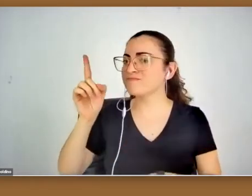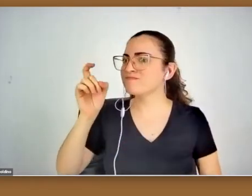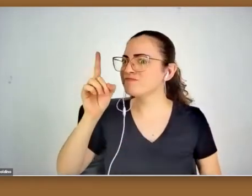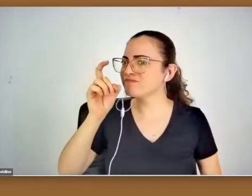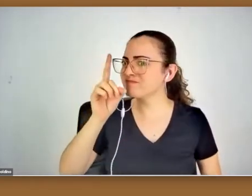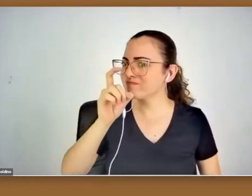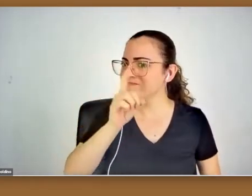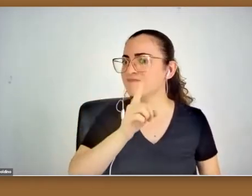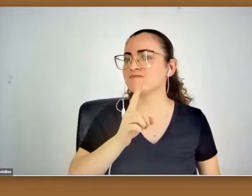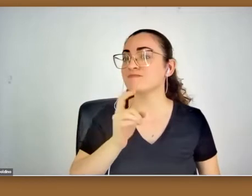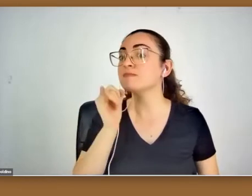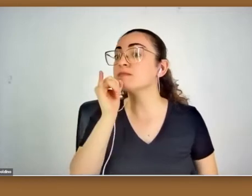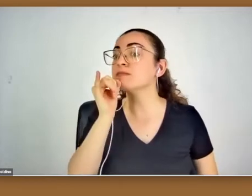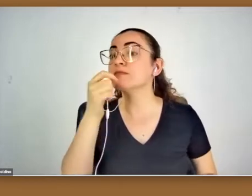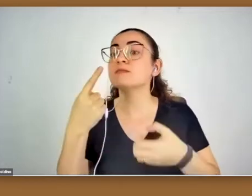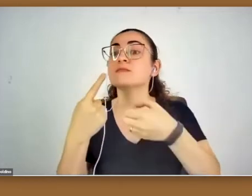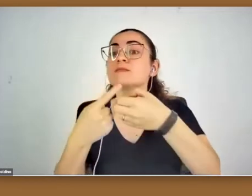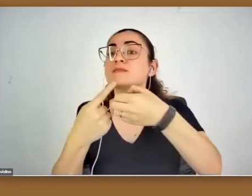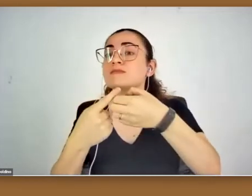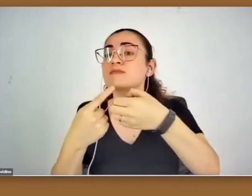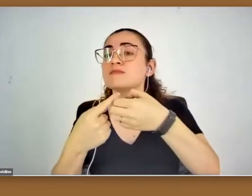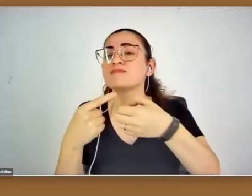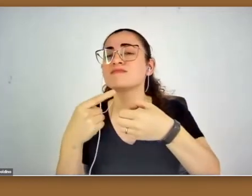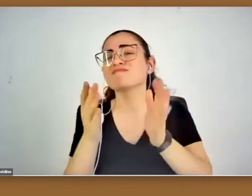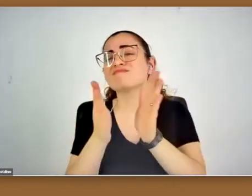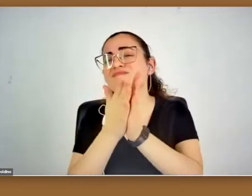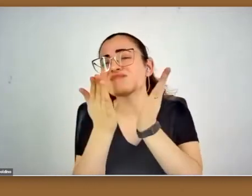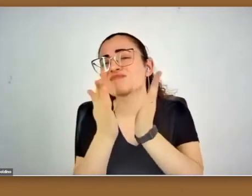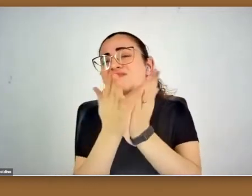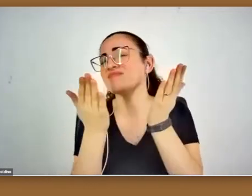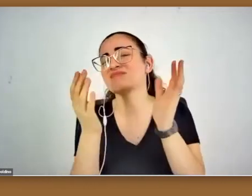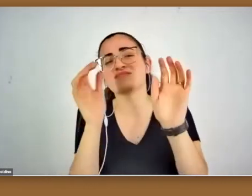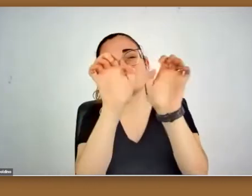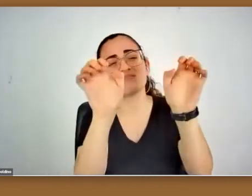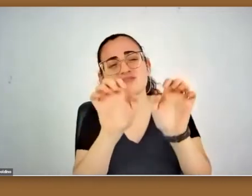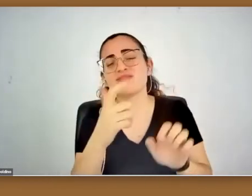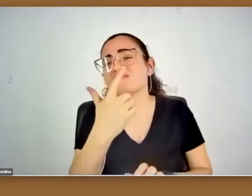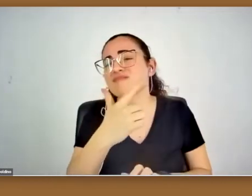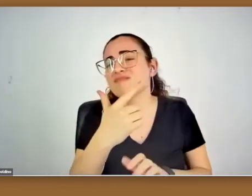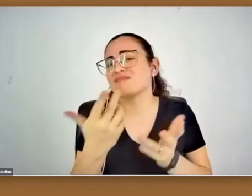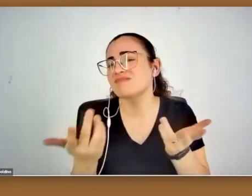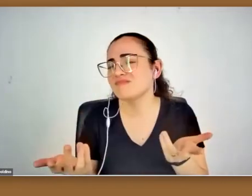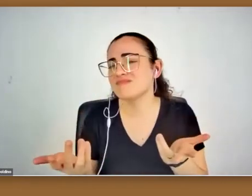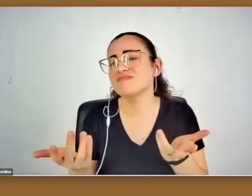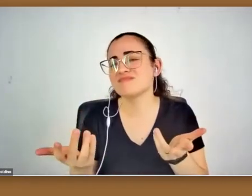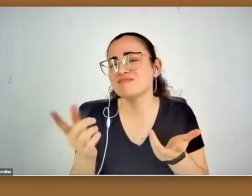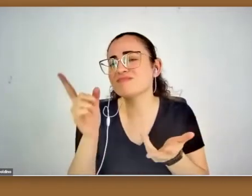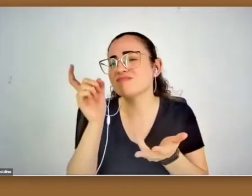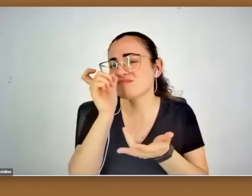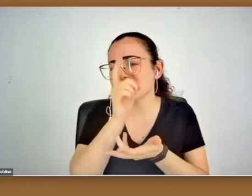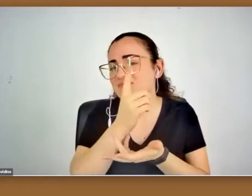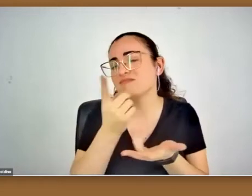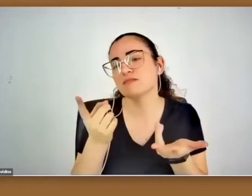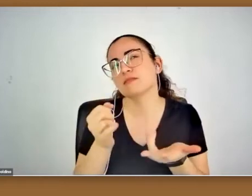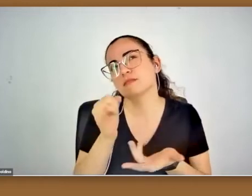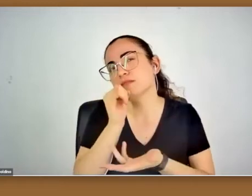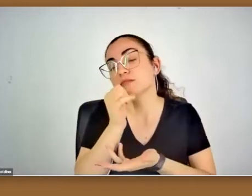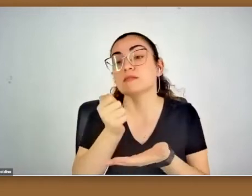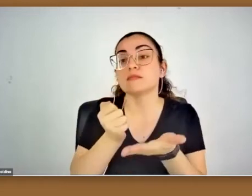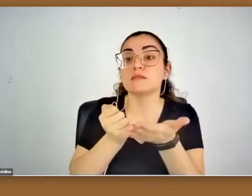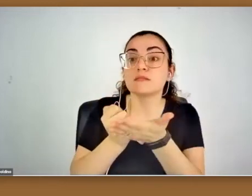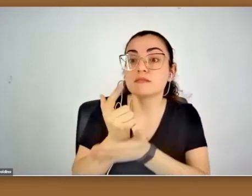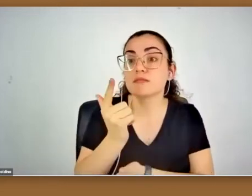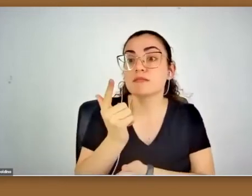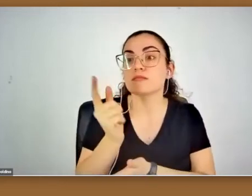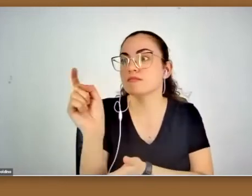muito desorganizada, é muito difícil você fazer. E aí se gasta muito com isso. Então, para compra de inseticida, para fazer o combate